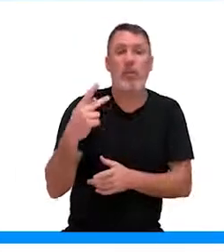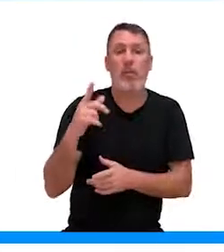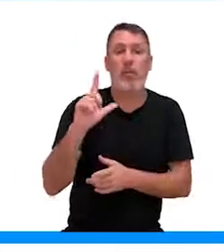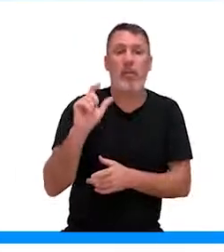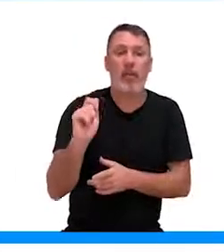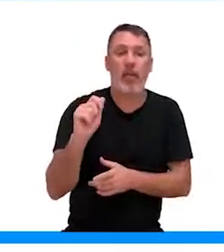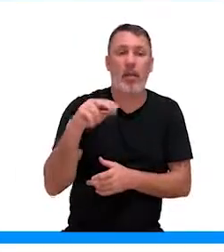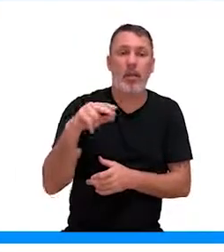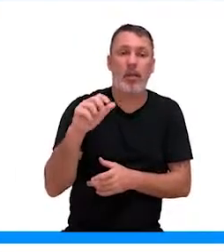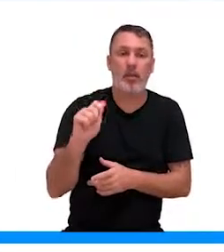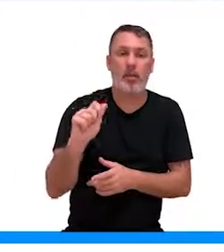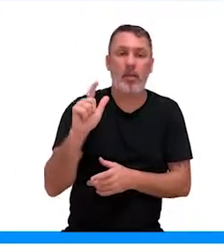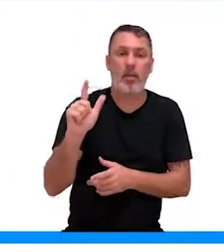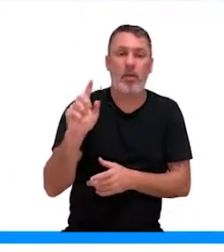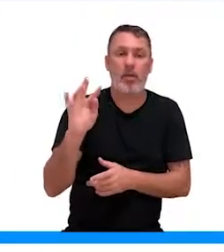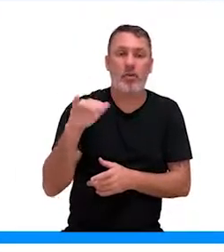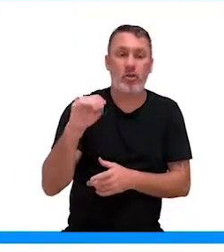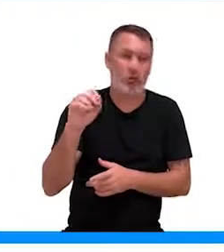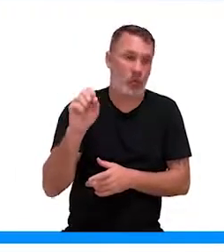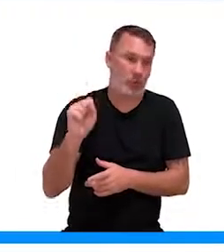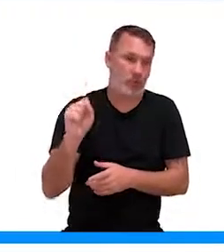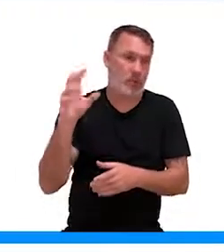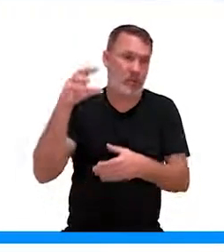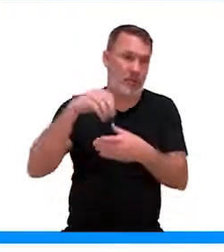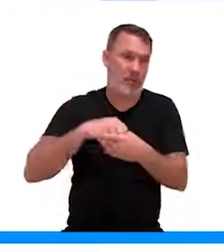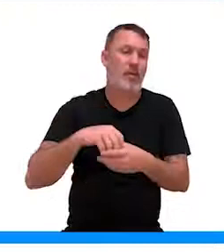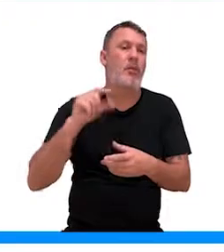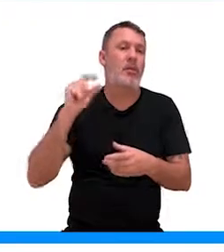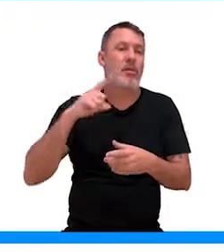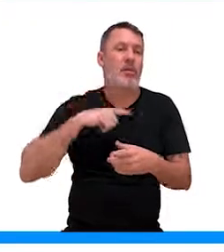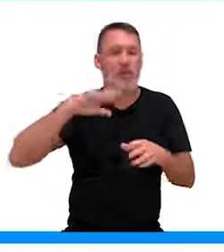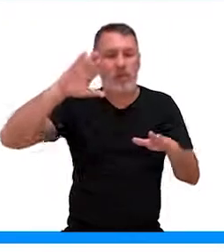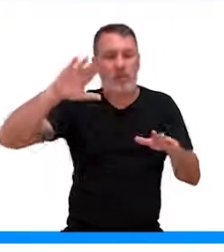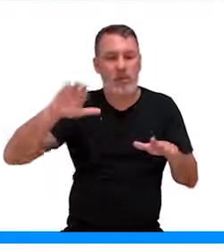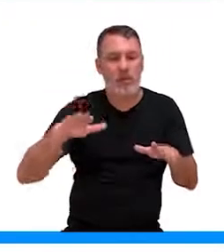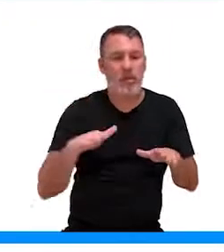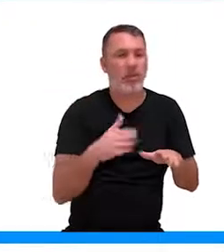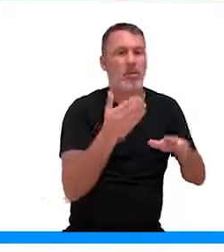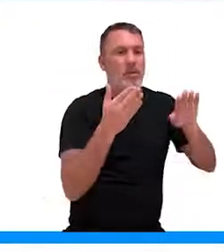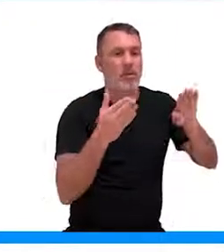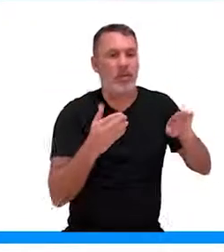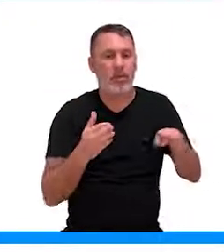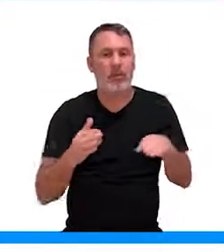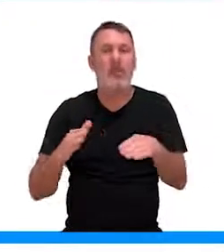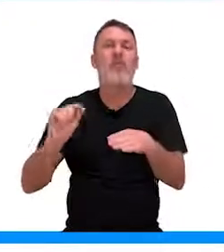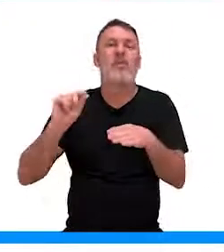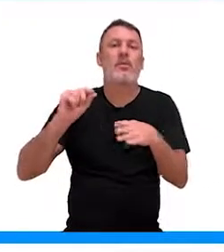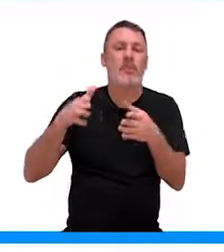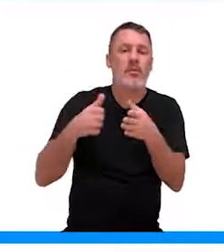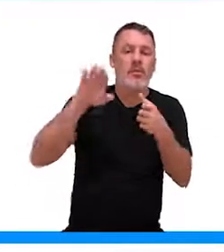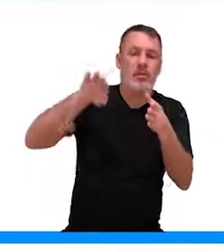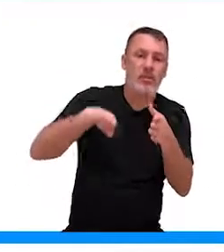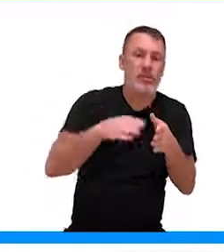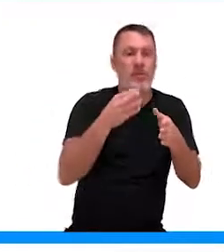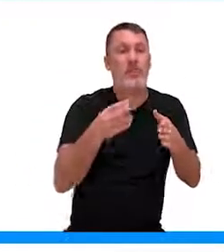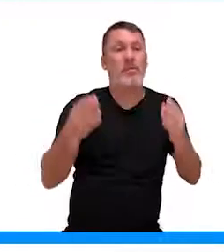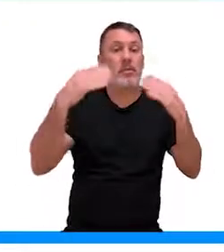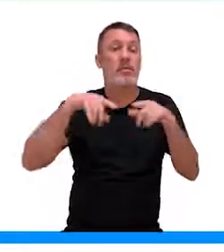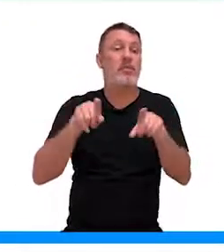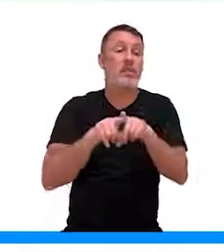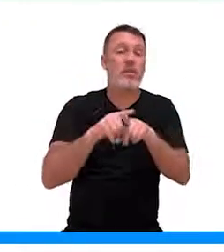planáuticos, que são, claro, em áreas de maior transição, irregularidade orográfica, e os rios